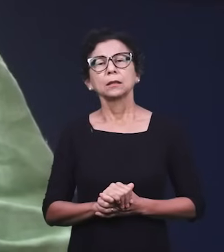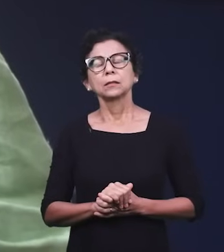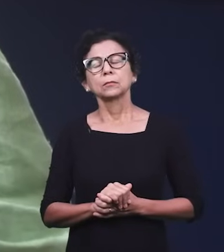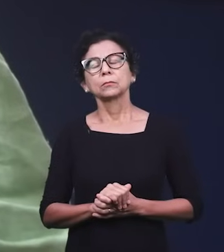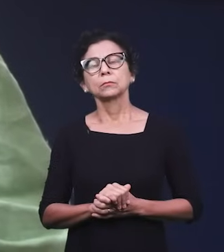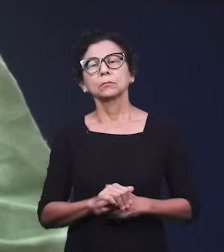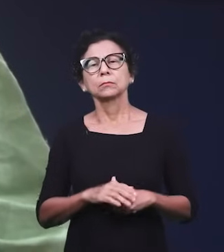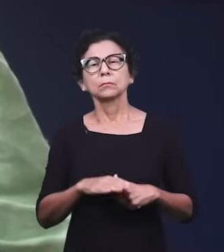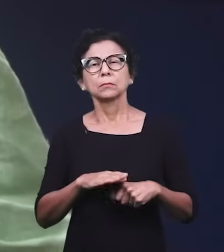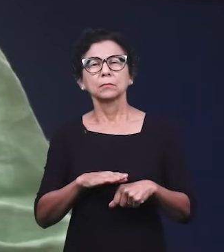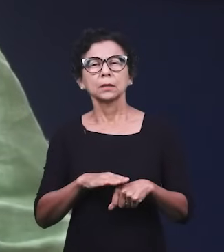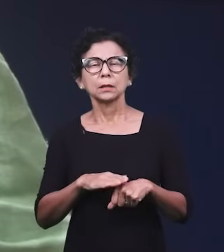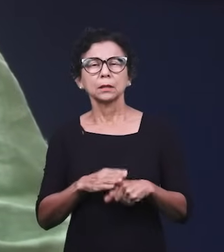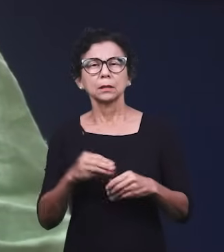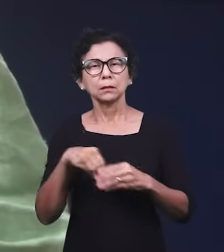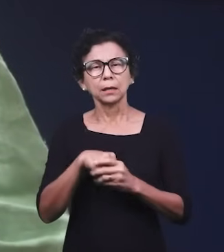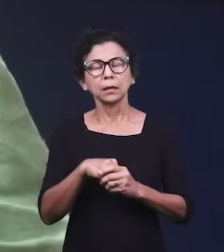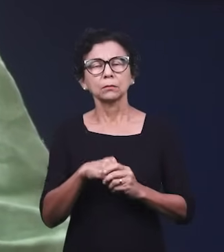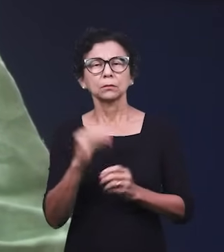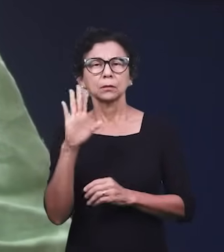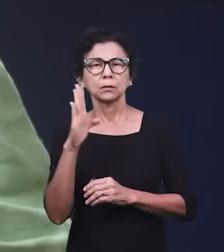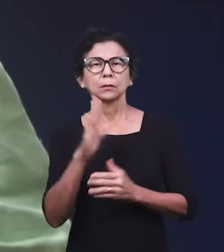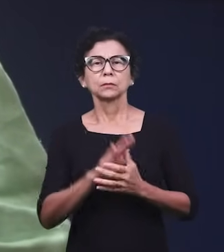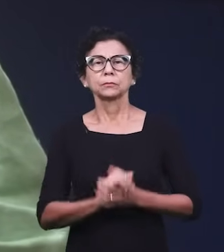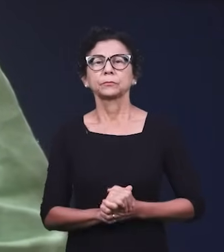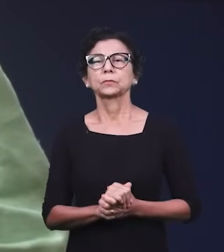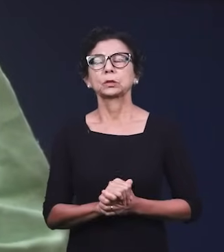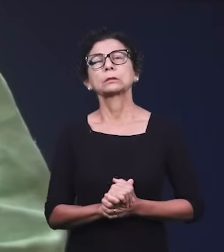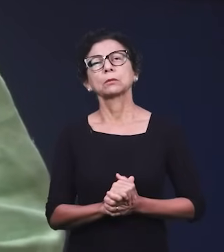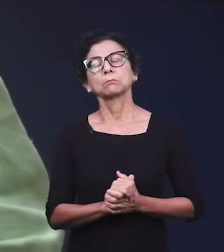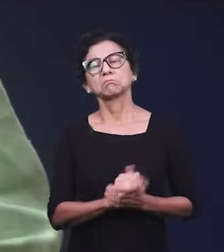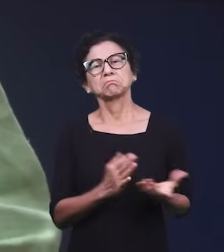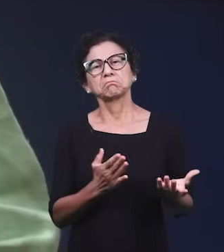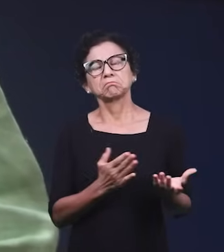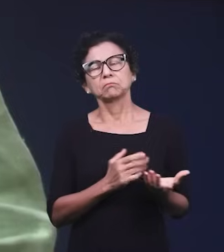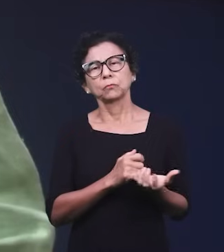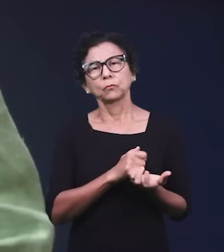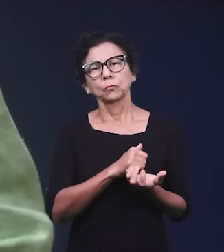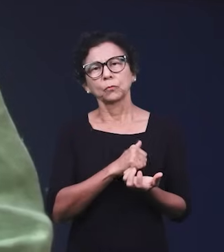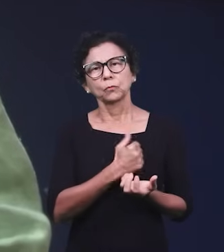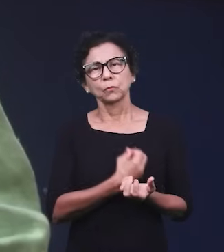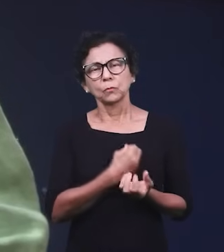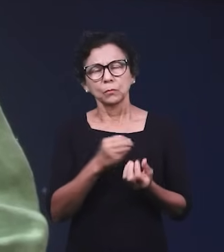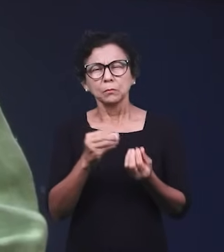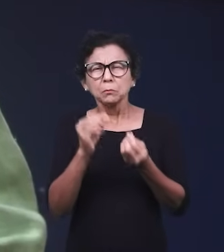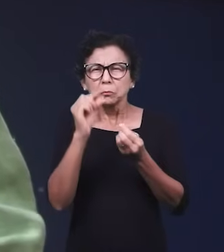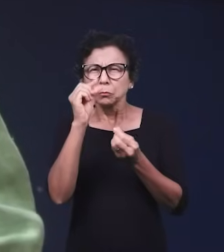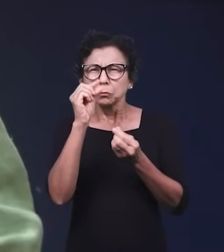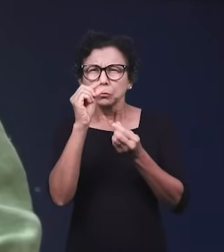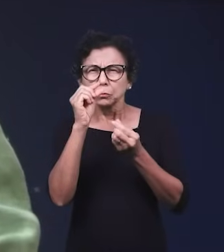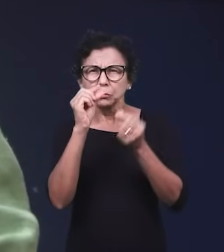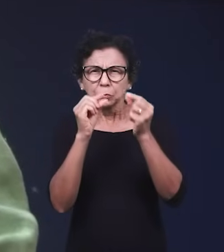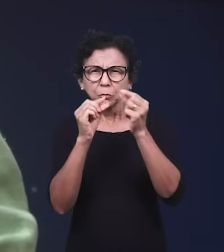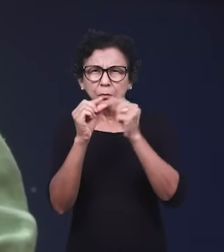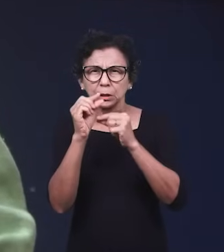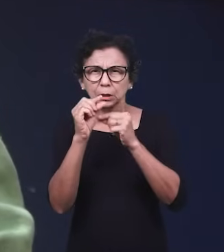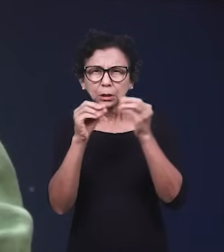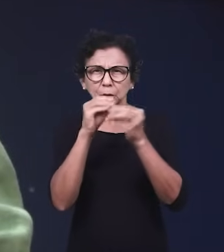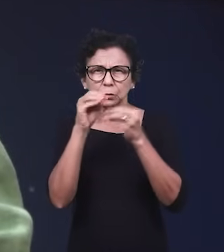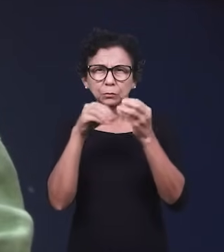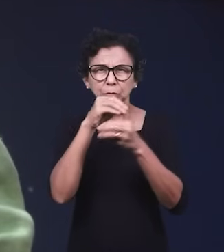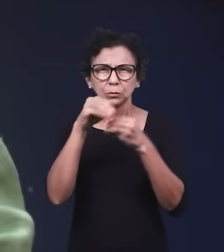chama né dentro da Sim da biologia de seres autotróficos né perfeito e e